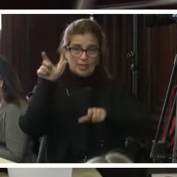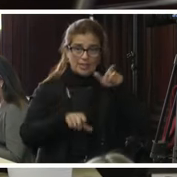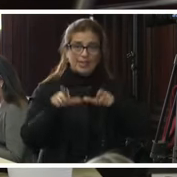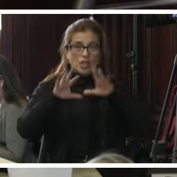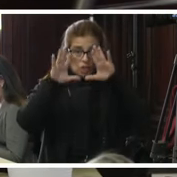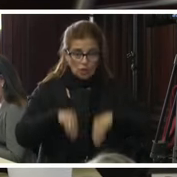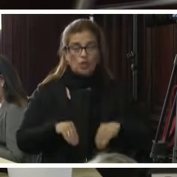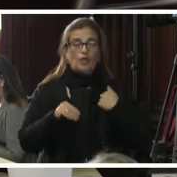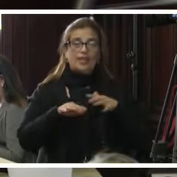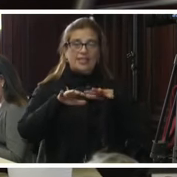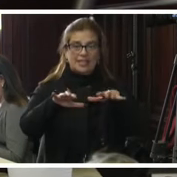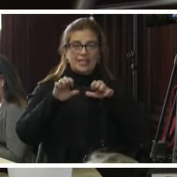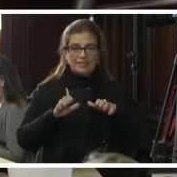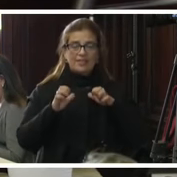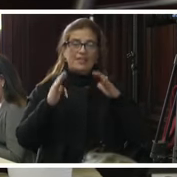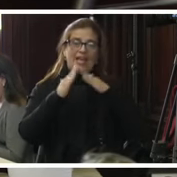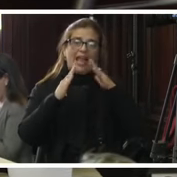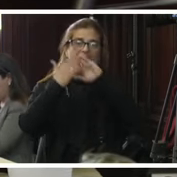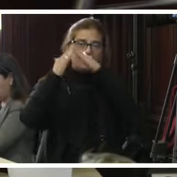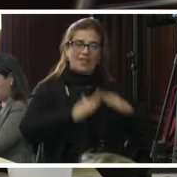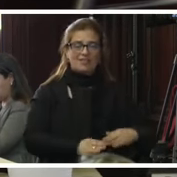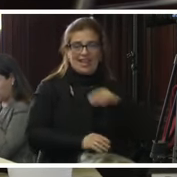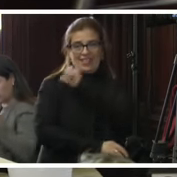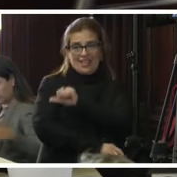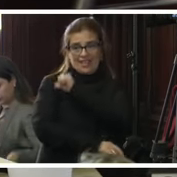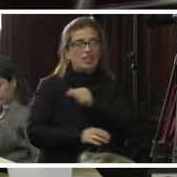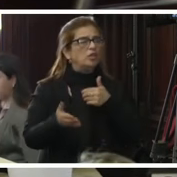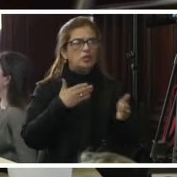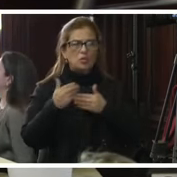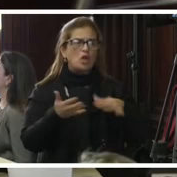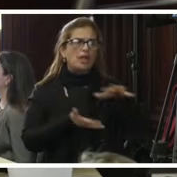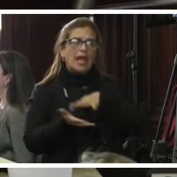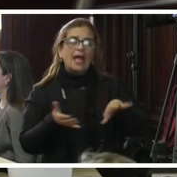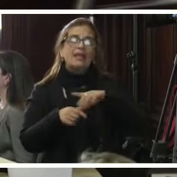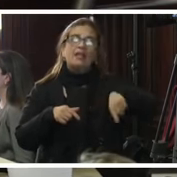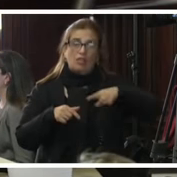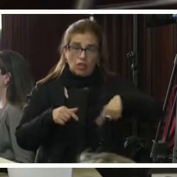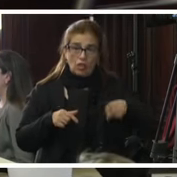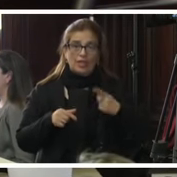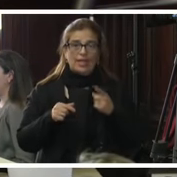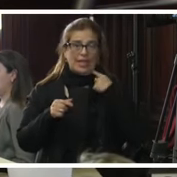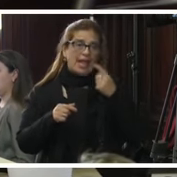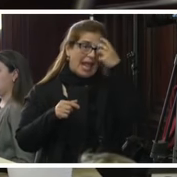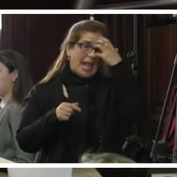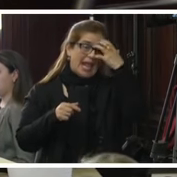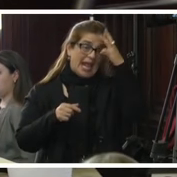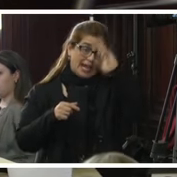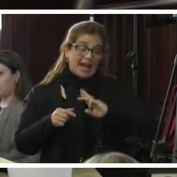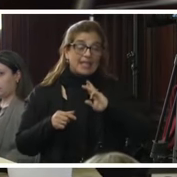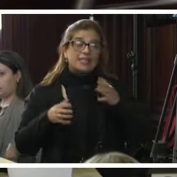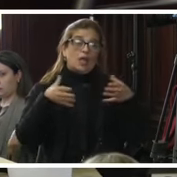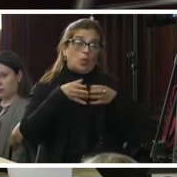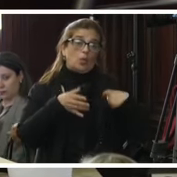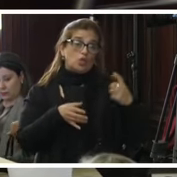pessoas domiciliadas na cidade do Rio de Janeiro, independentemente da área urbana que habitam, da sua raça, classe social ou